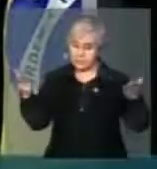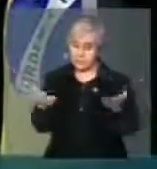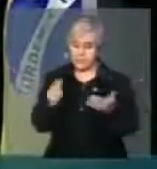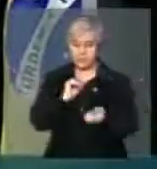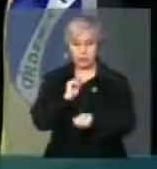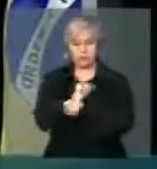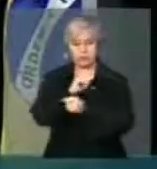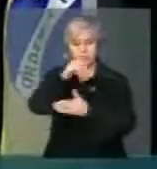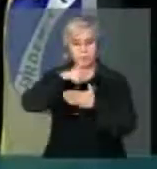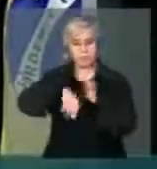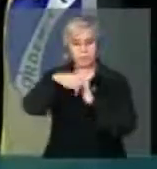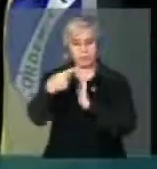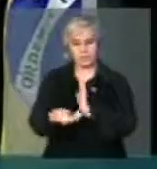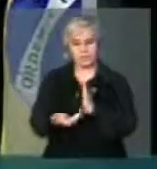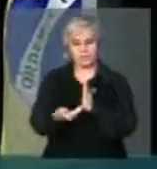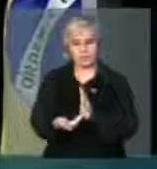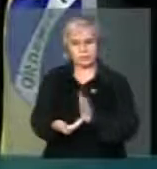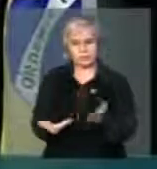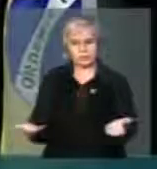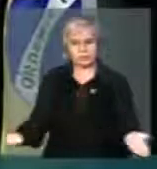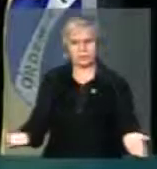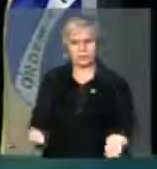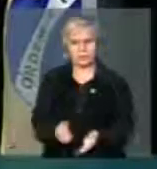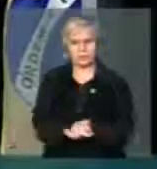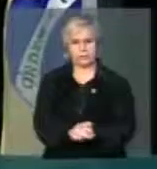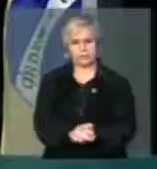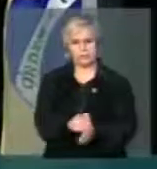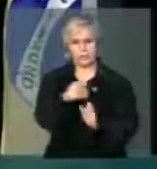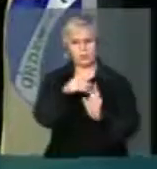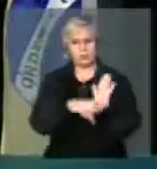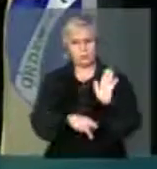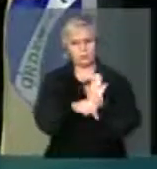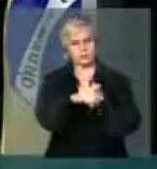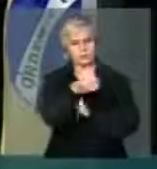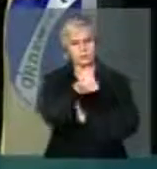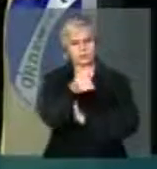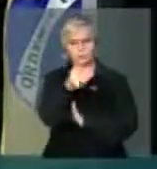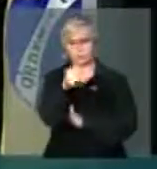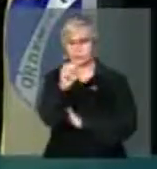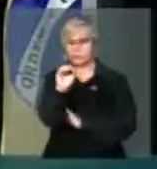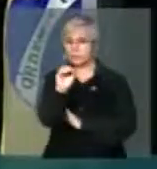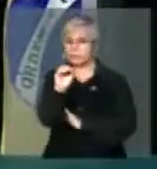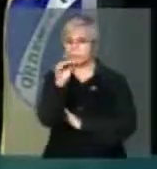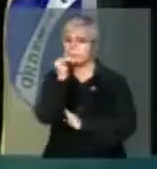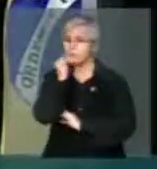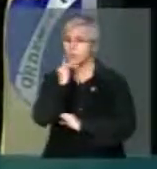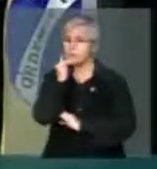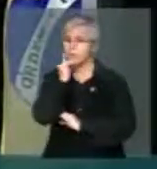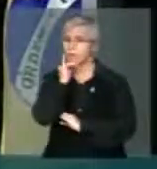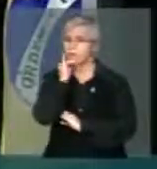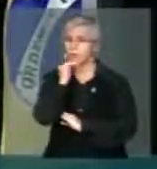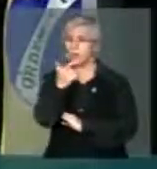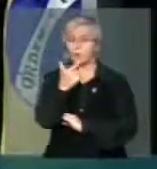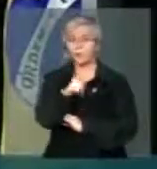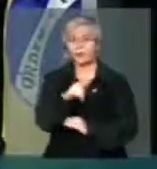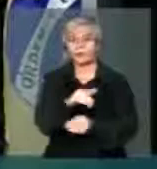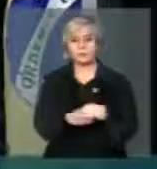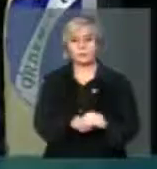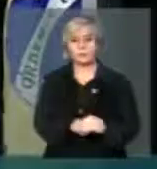ser votado por esta casa. A medida provisória 670, que